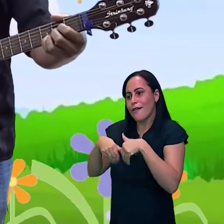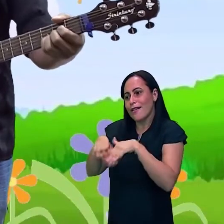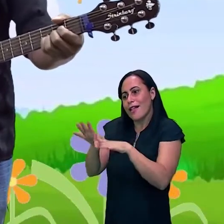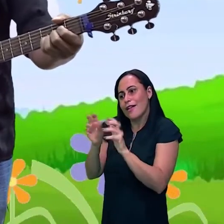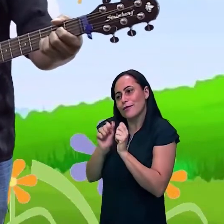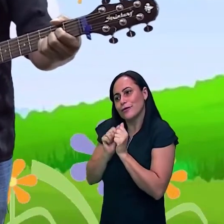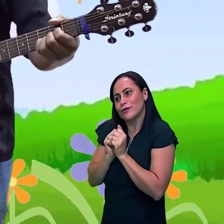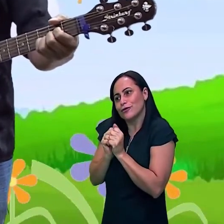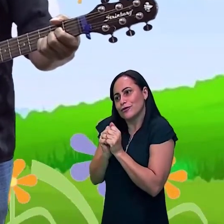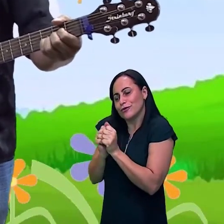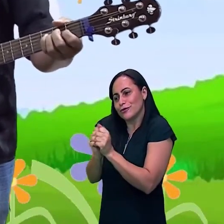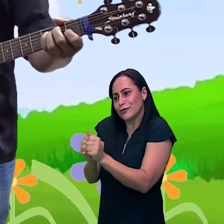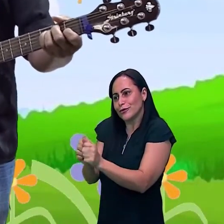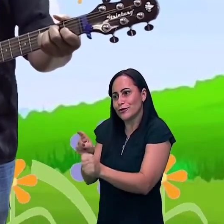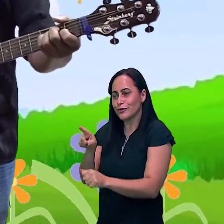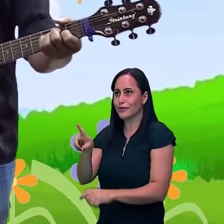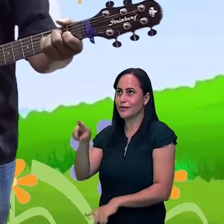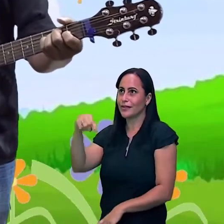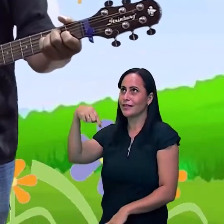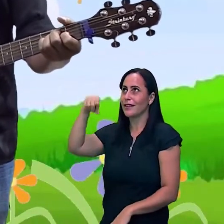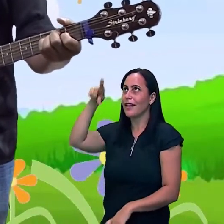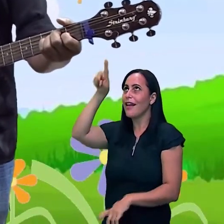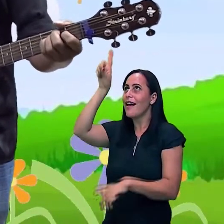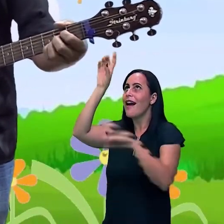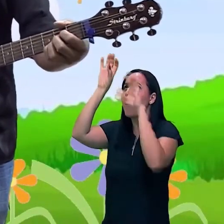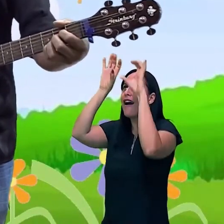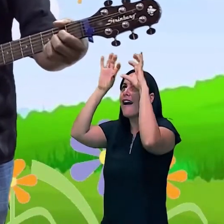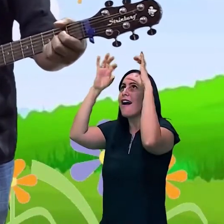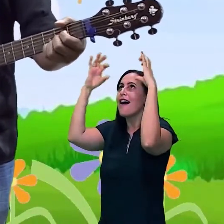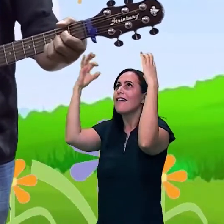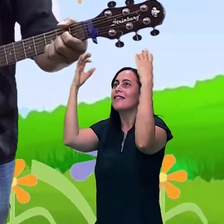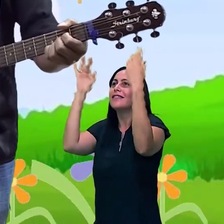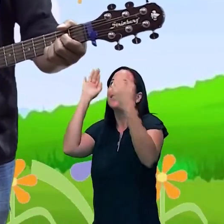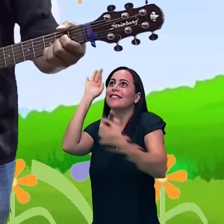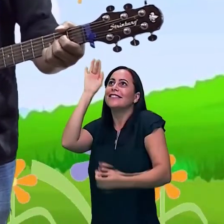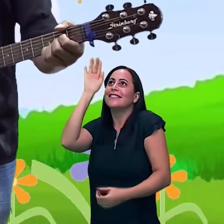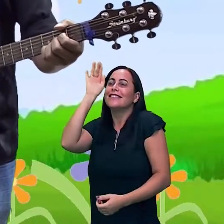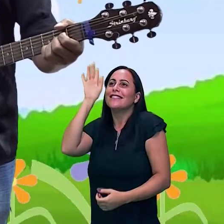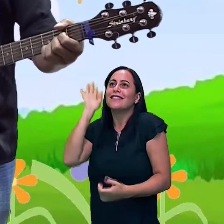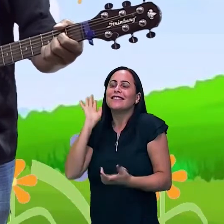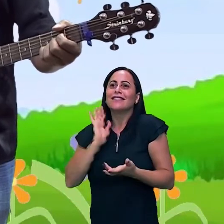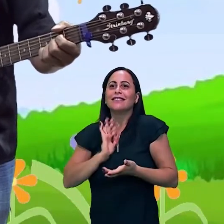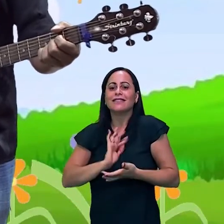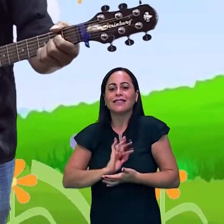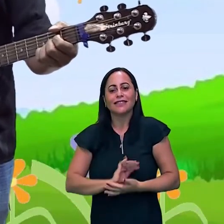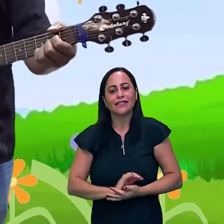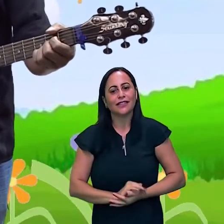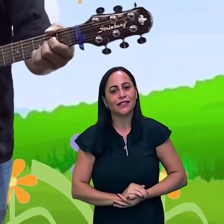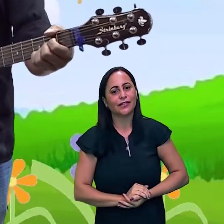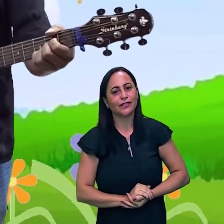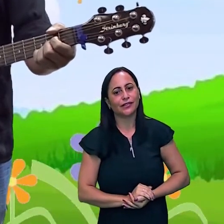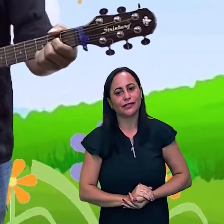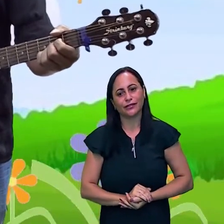sua cauda para o céu eu tocar.